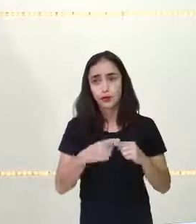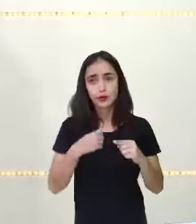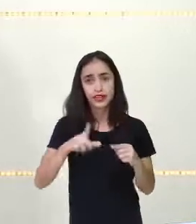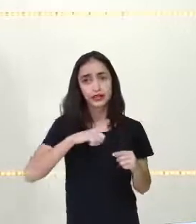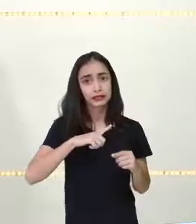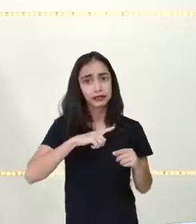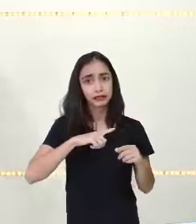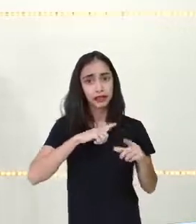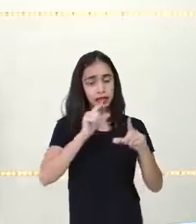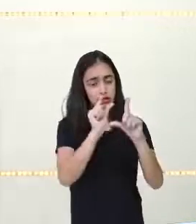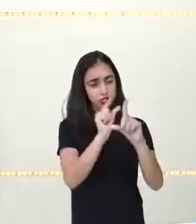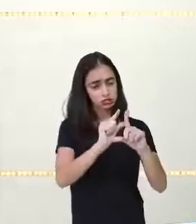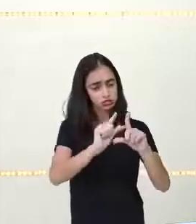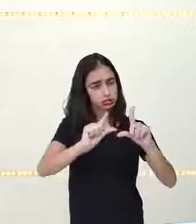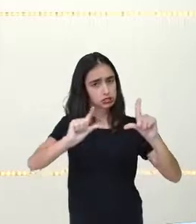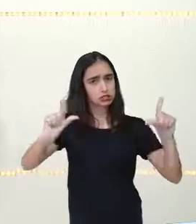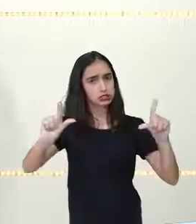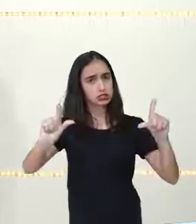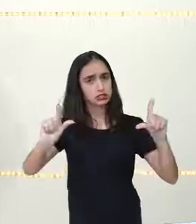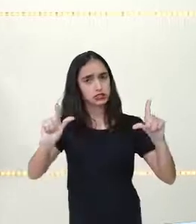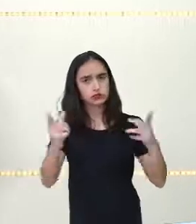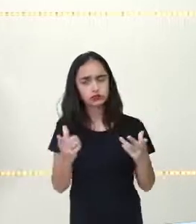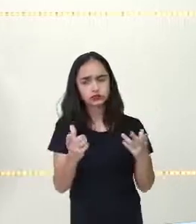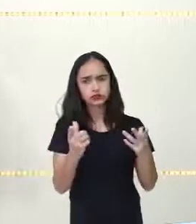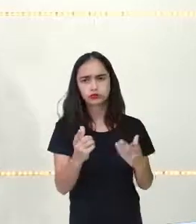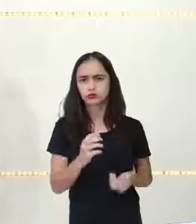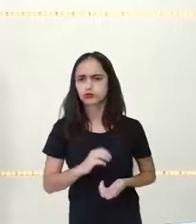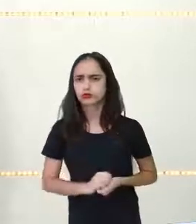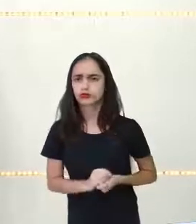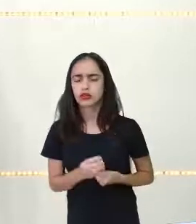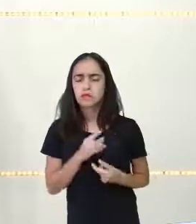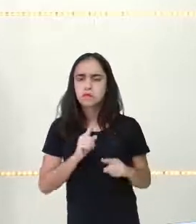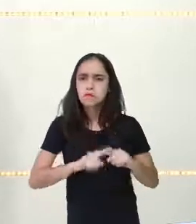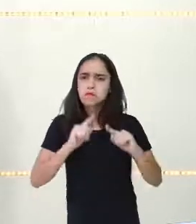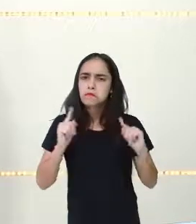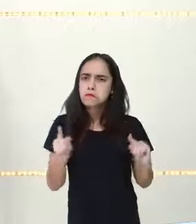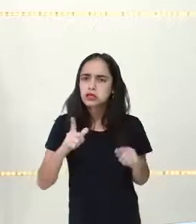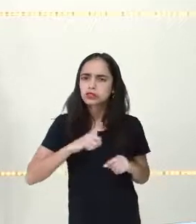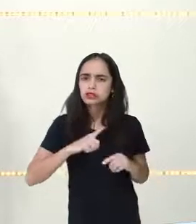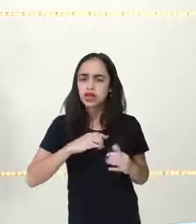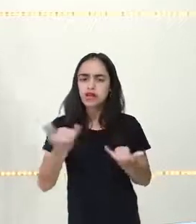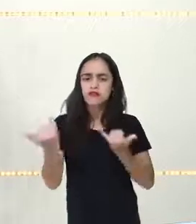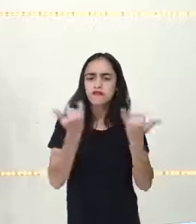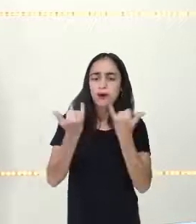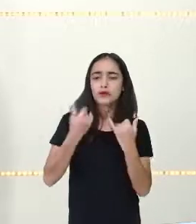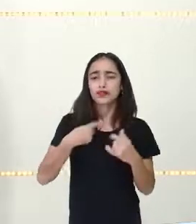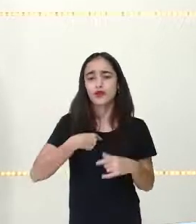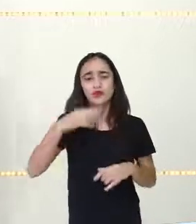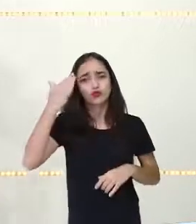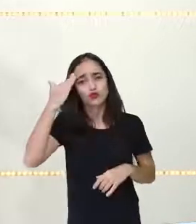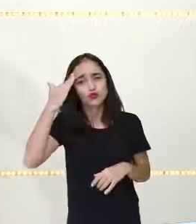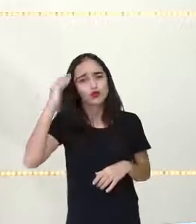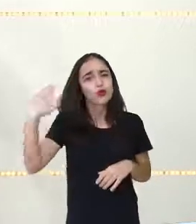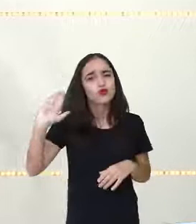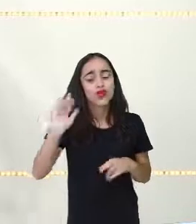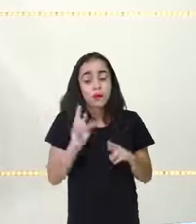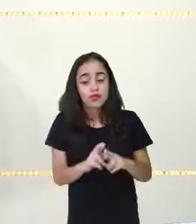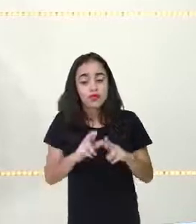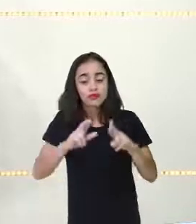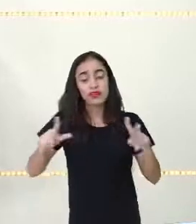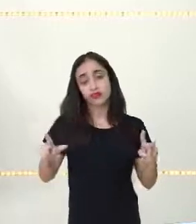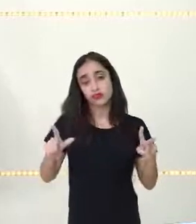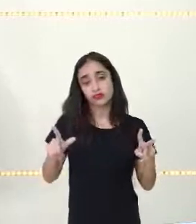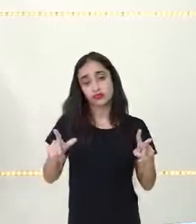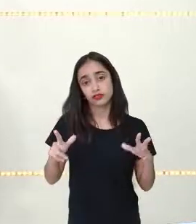parágrafo que traz as informações do texto Mas como tá trazendo informação eu não sabia diferenciar notícia